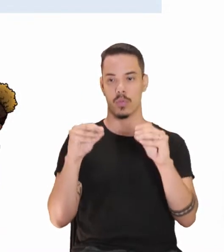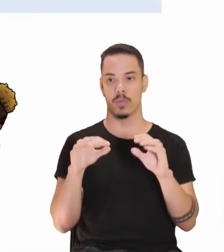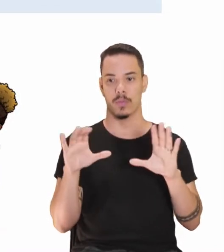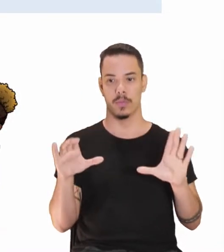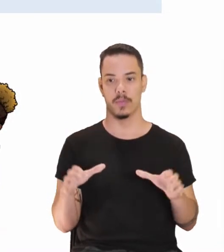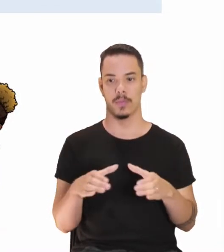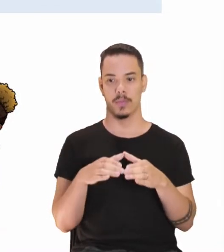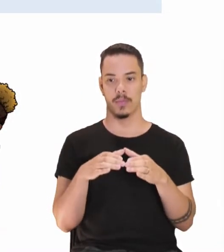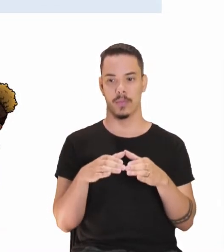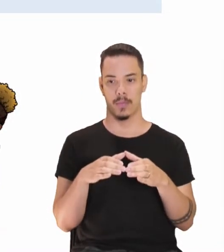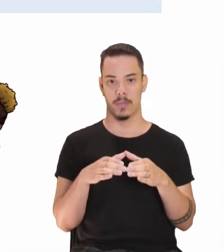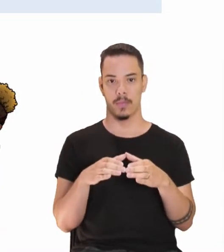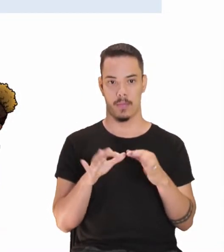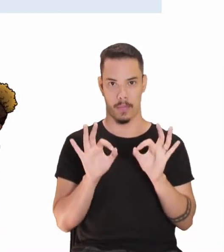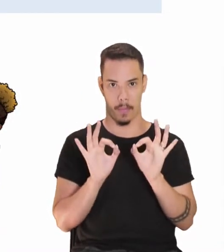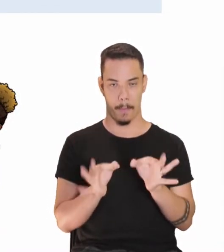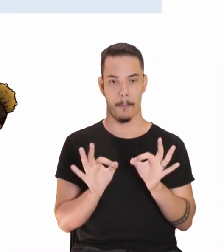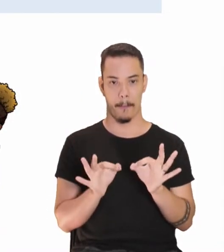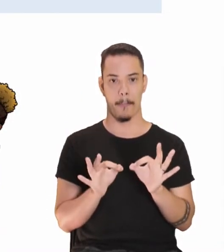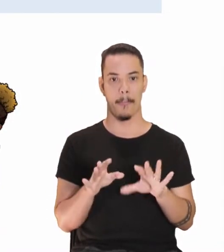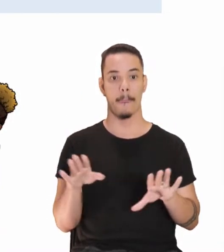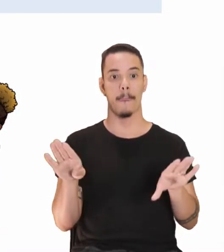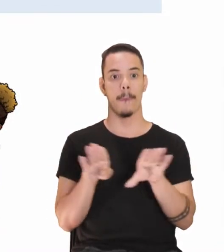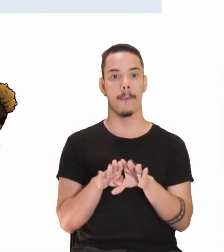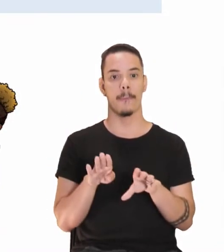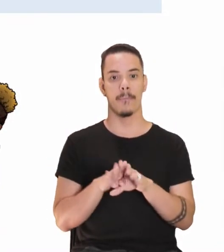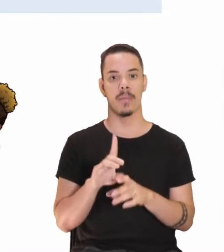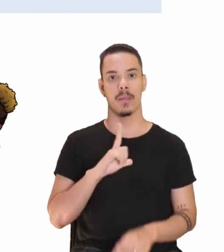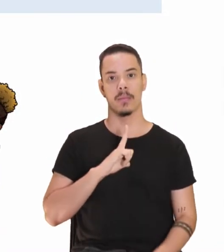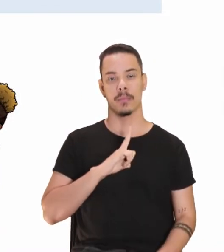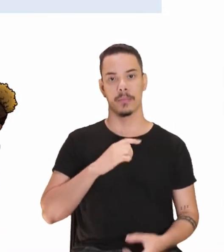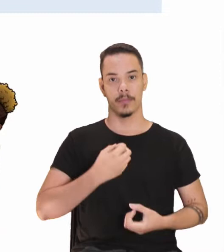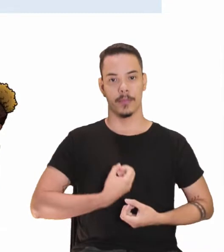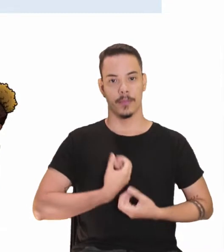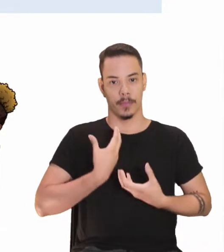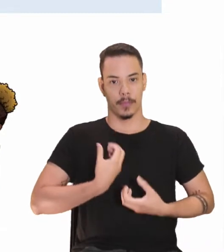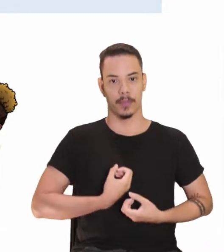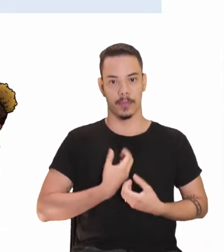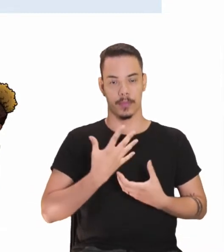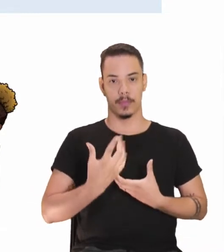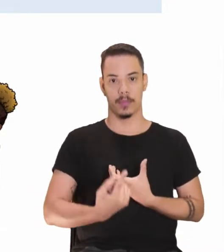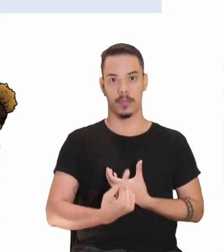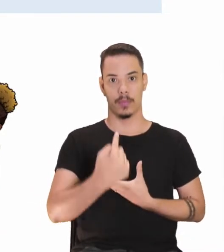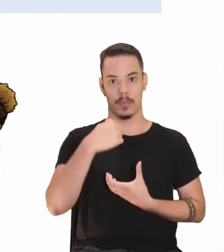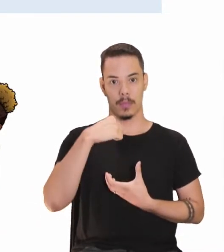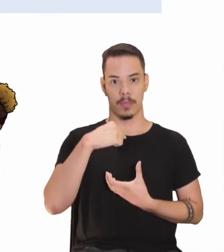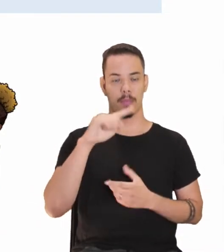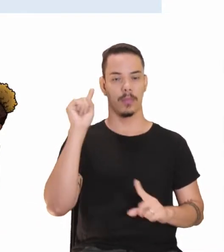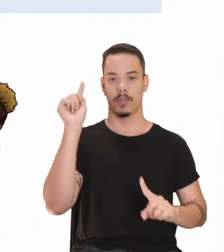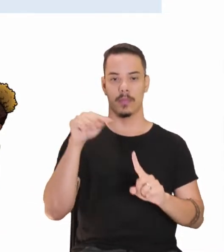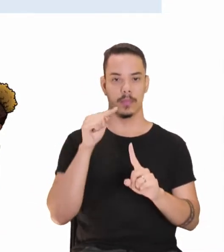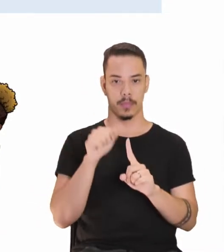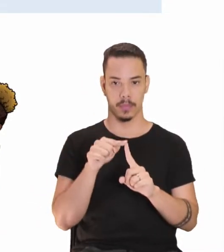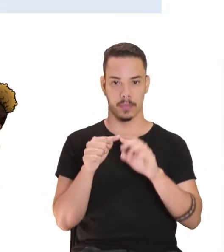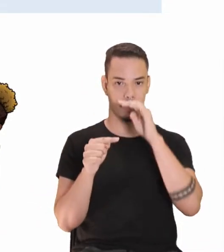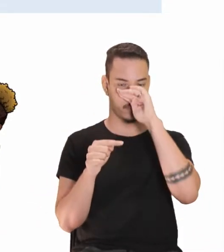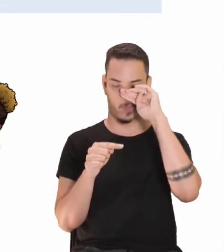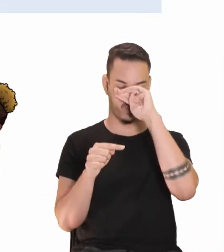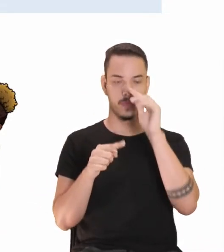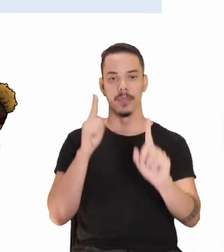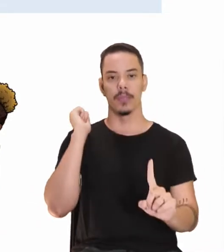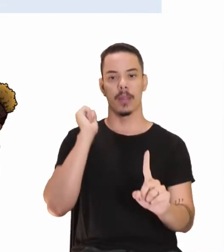uma coletividade, tá certo? E a poesia, ela é uma poesia objetiva,